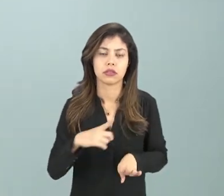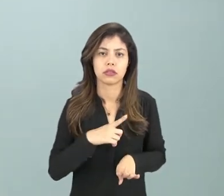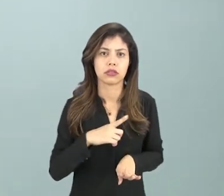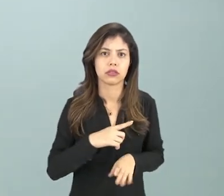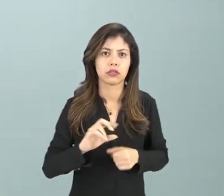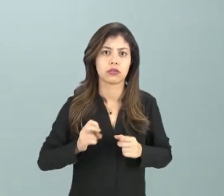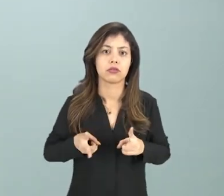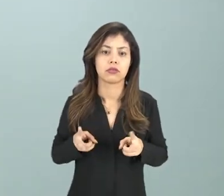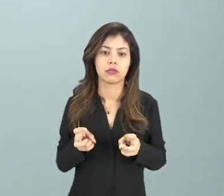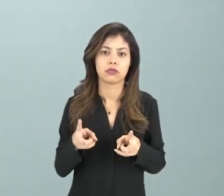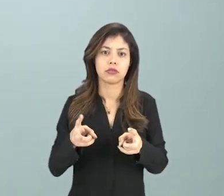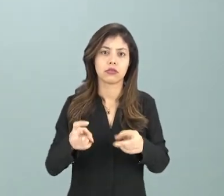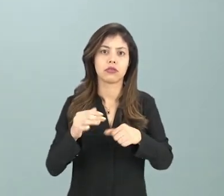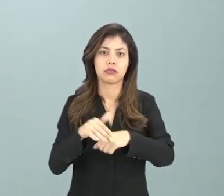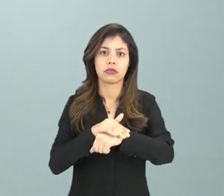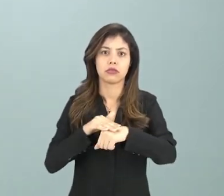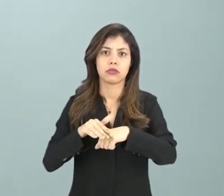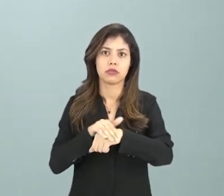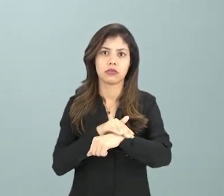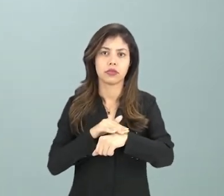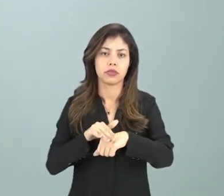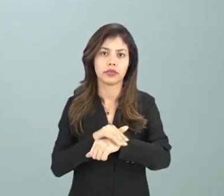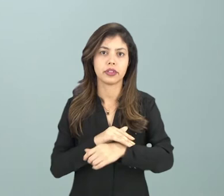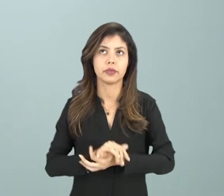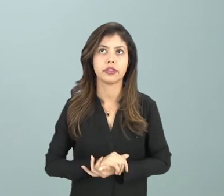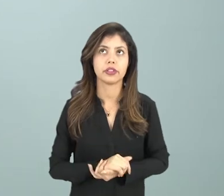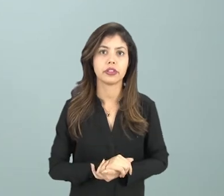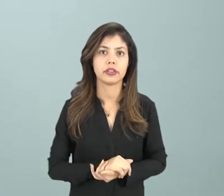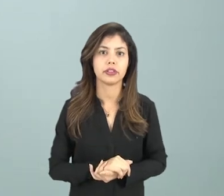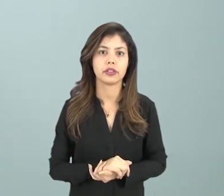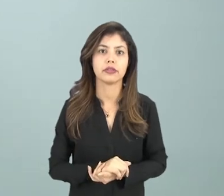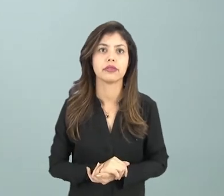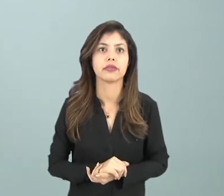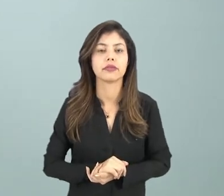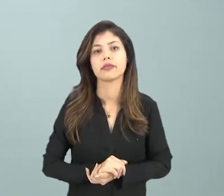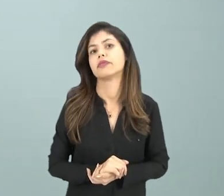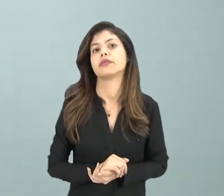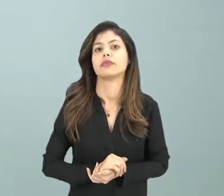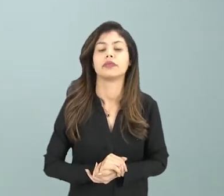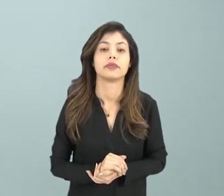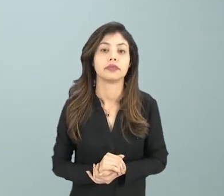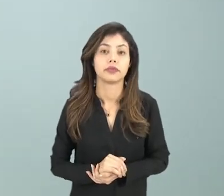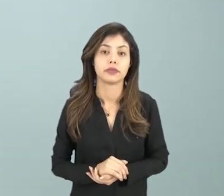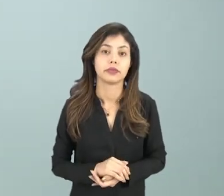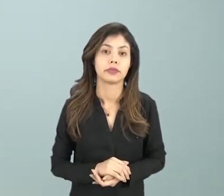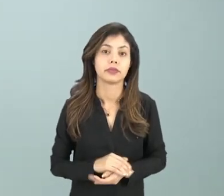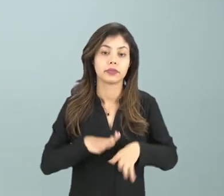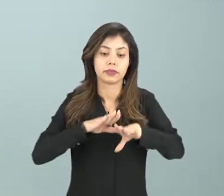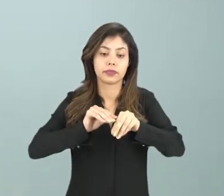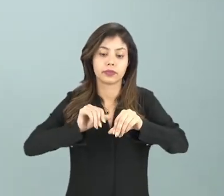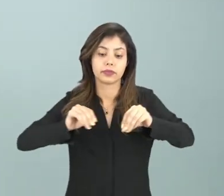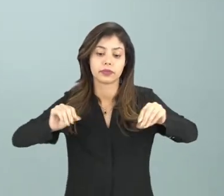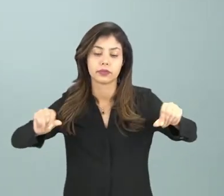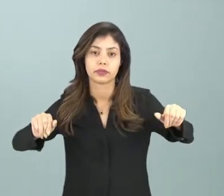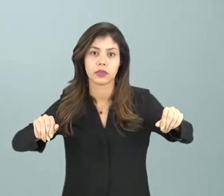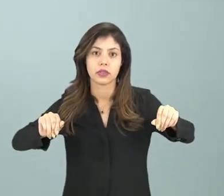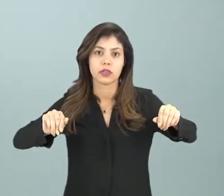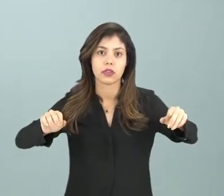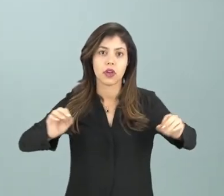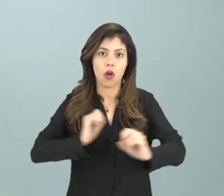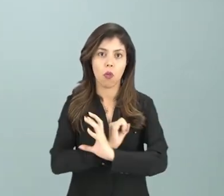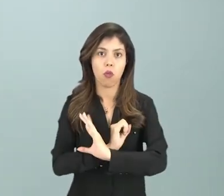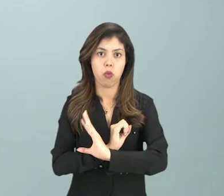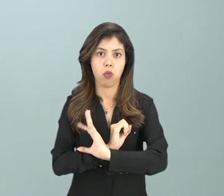pode causar câncer pele e também nós temos é a questão do solo solo muito